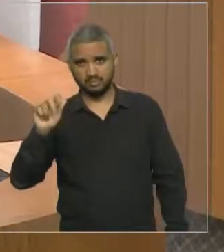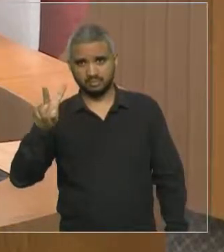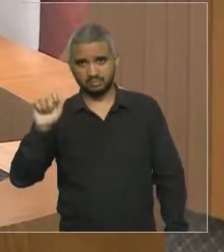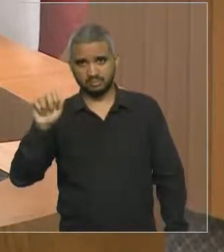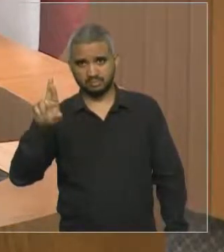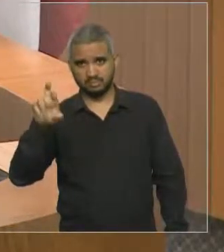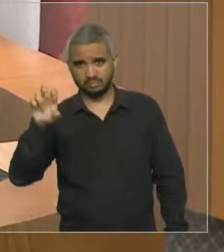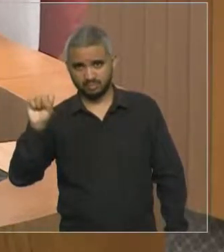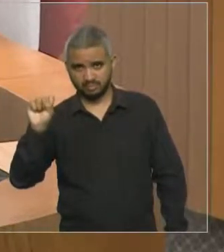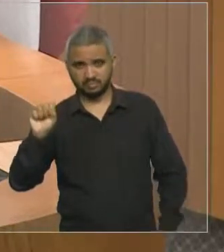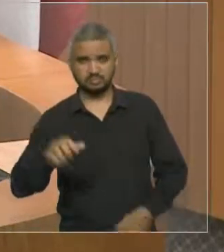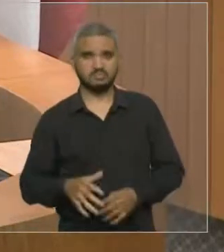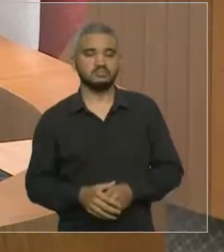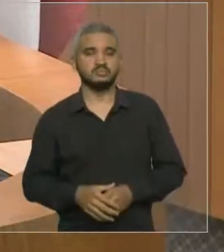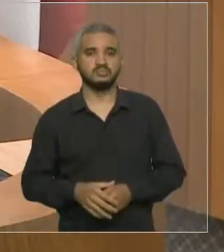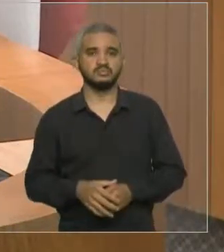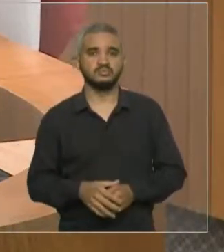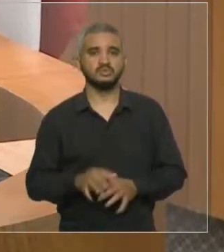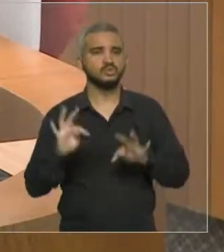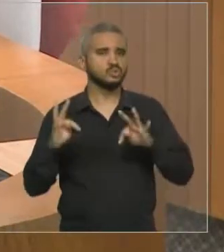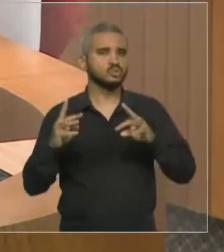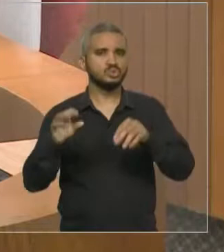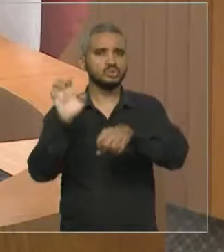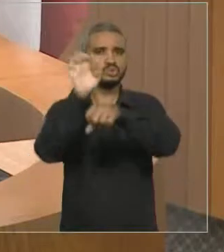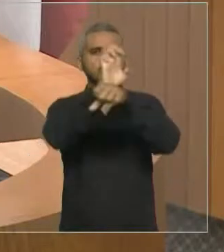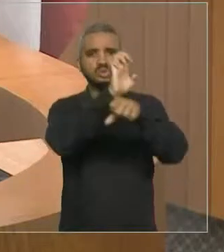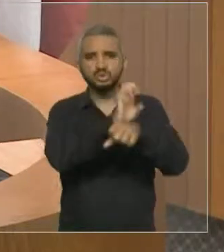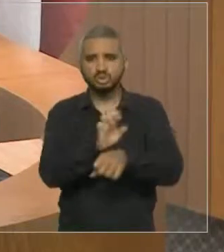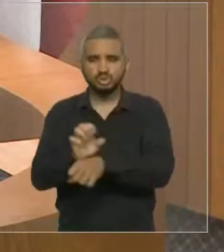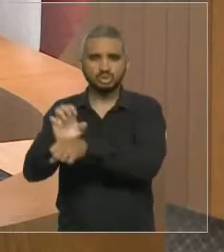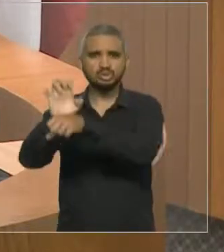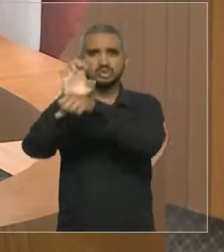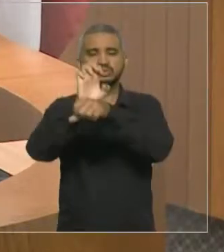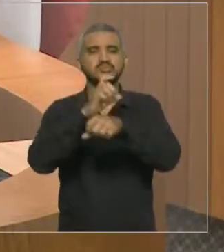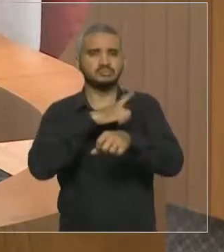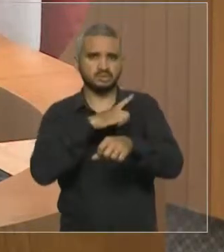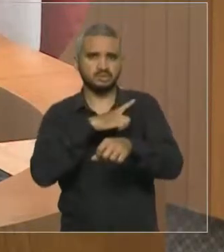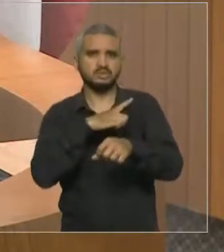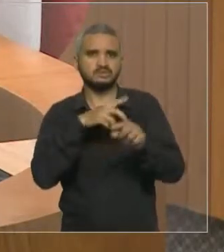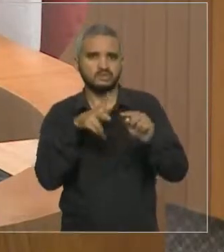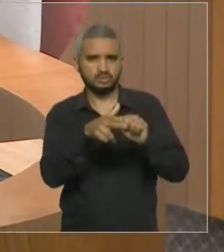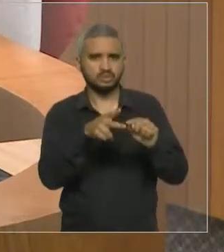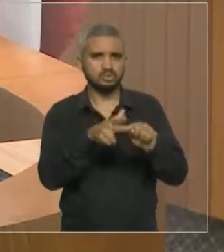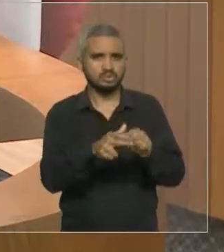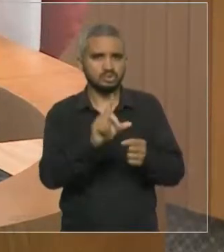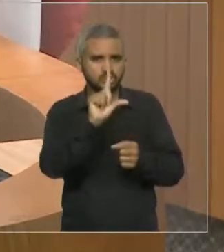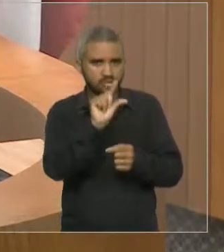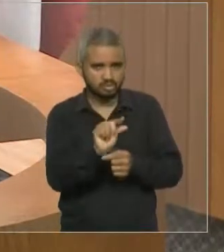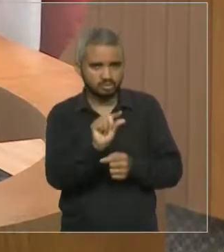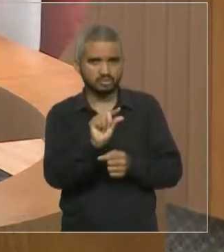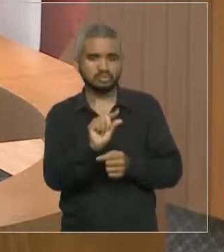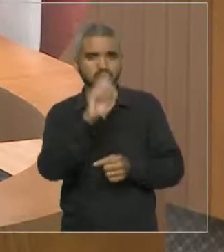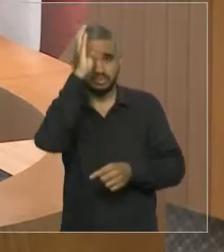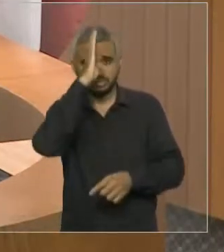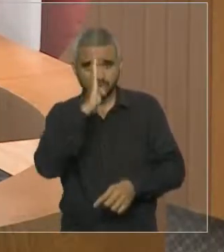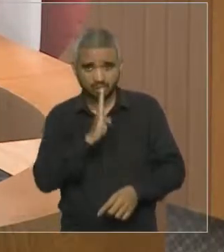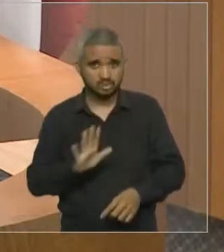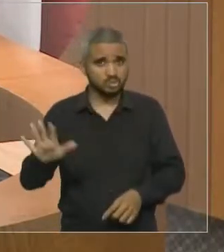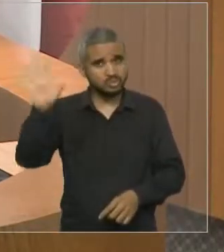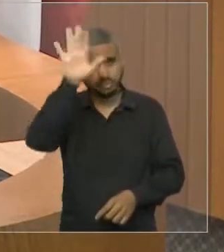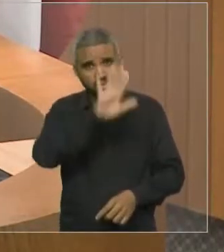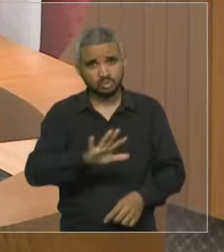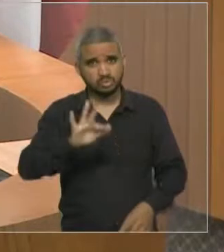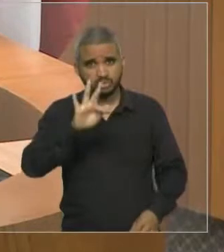redução do volume de recursos para cuidar das aposentadorias todos os fundos de aposentadoria do brasil praticamente estão em uma situação